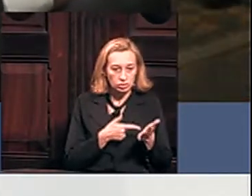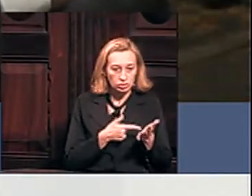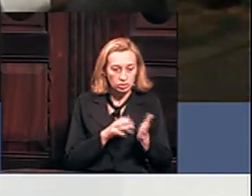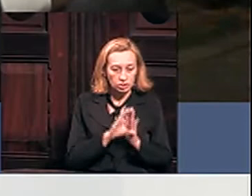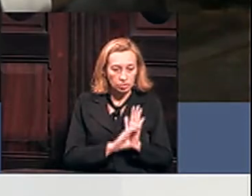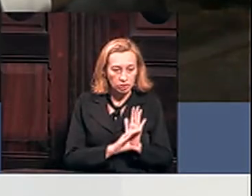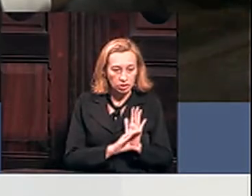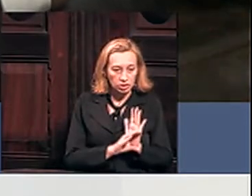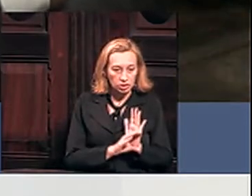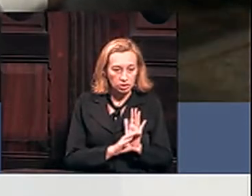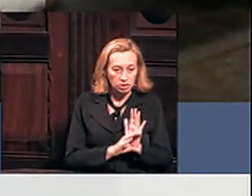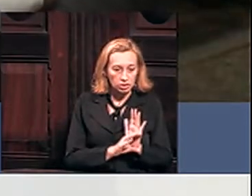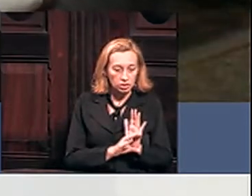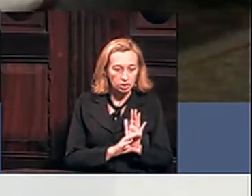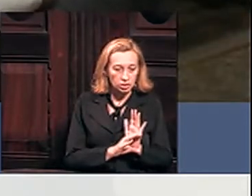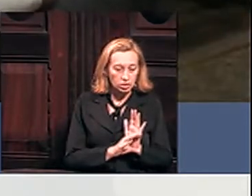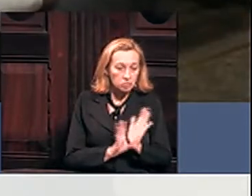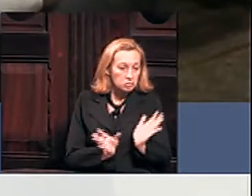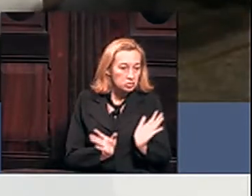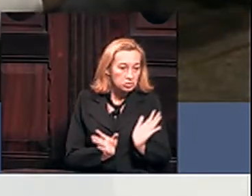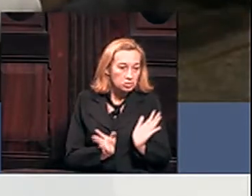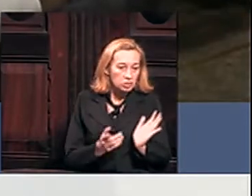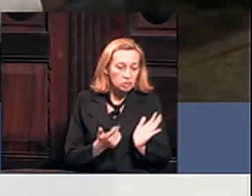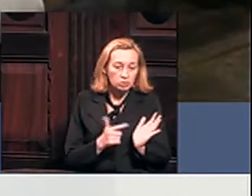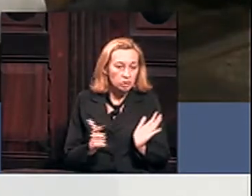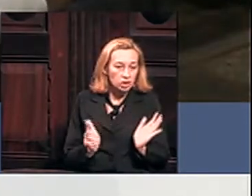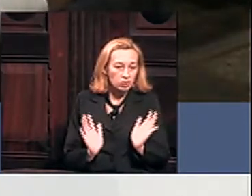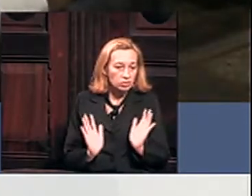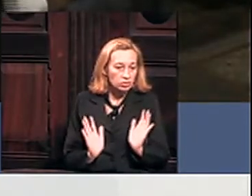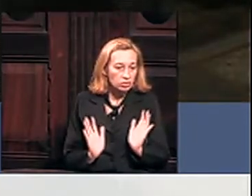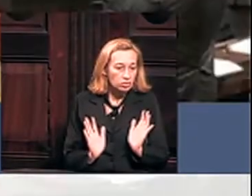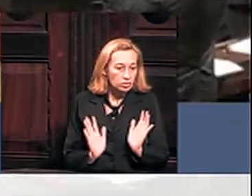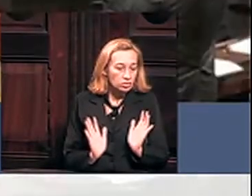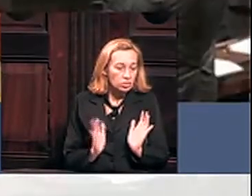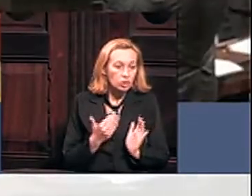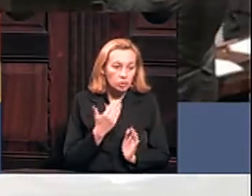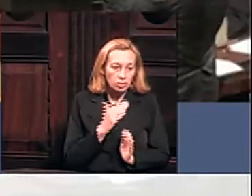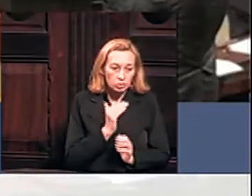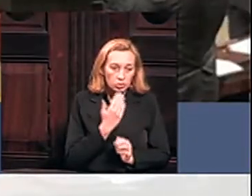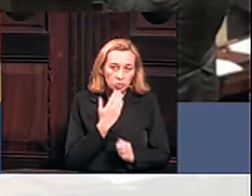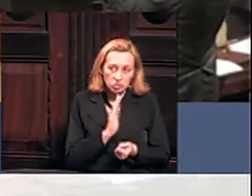Deputado eu tô, André... Eu estou sem já... Está presente aqui, ó. Só um minutinho.